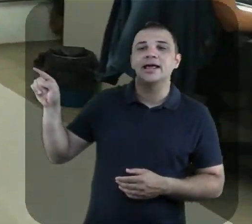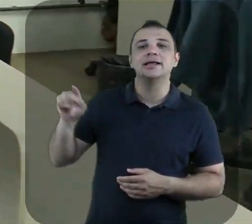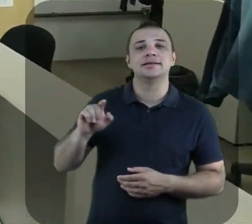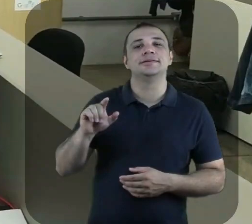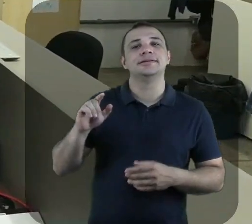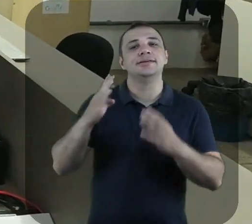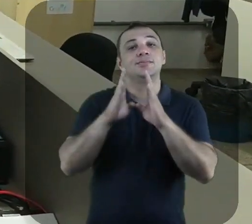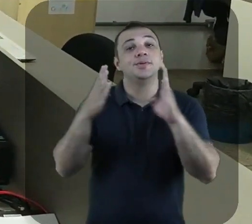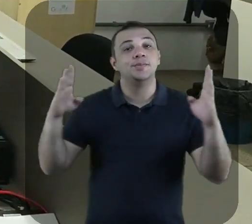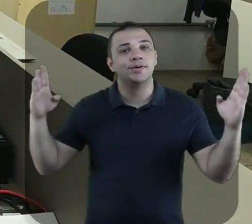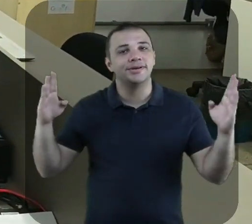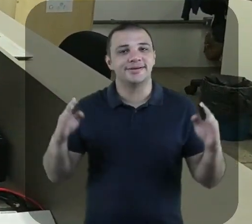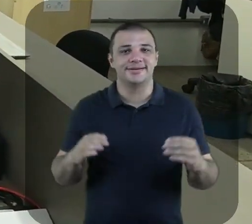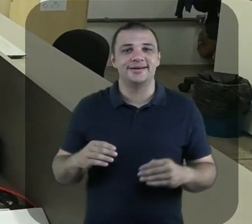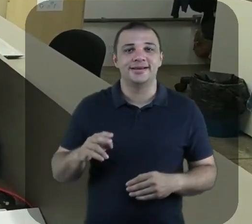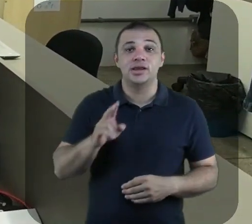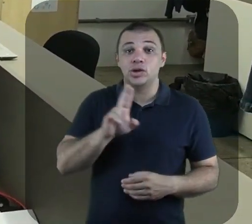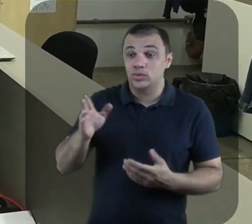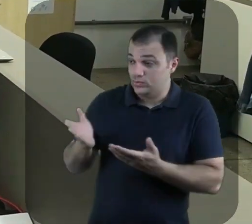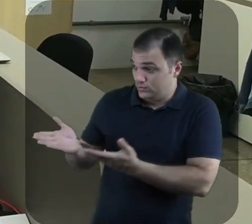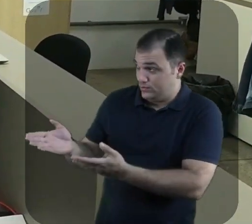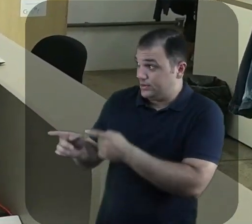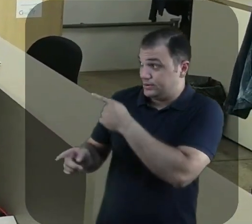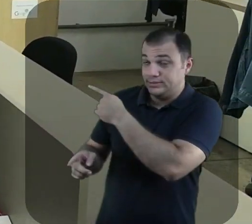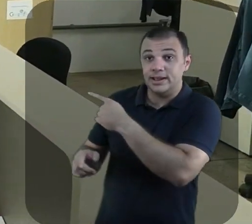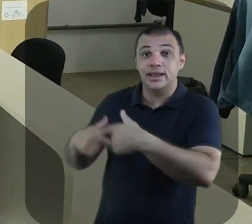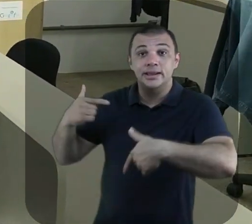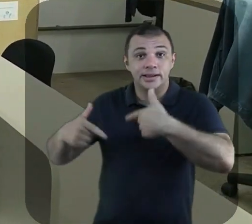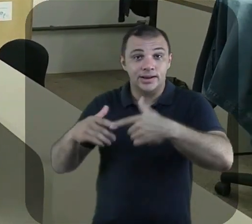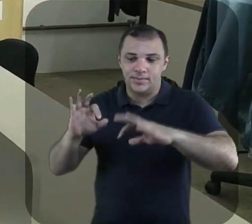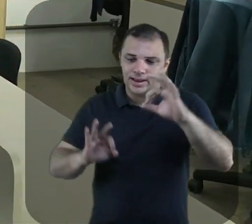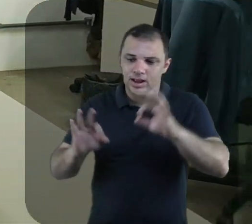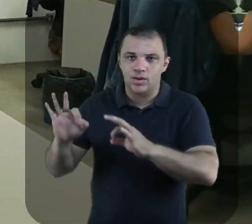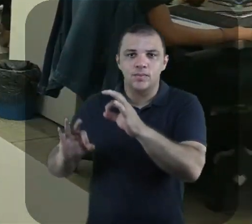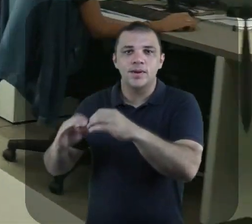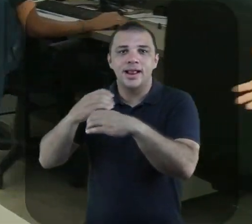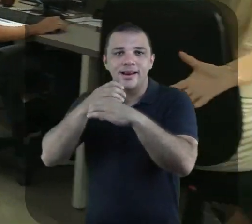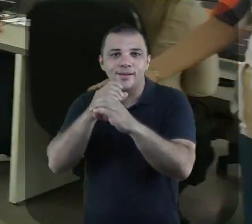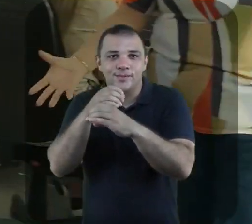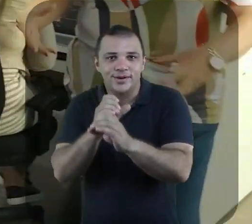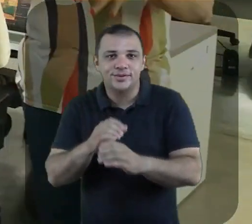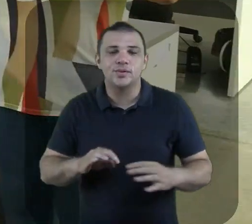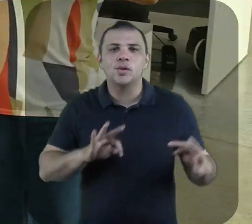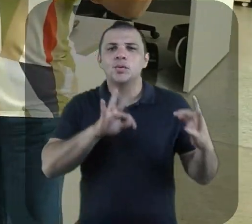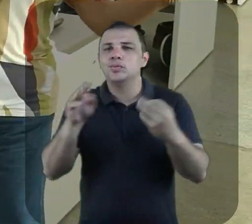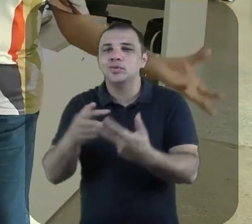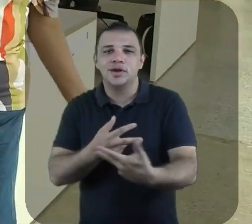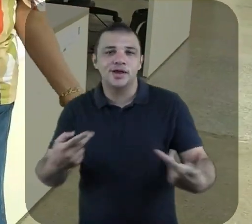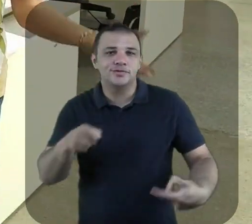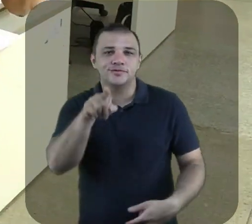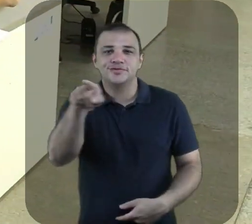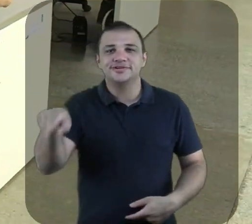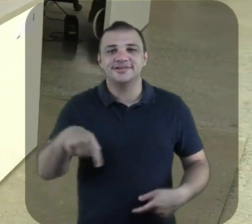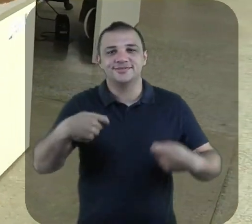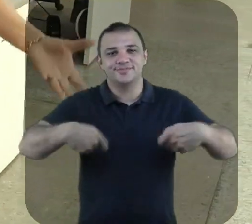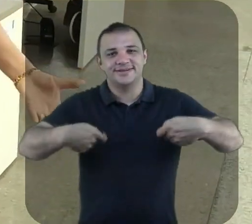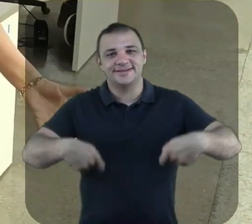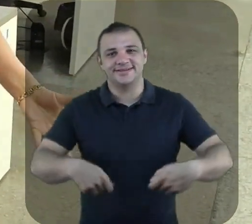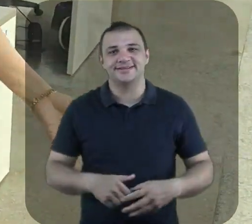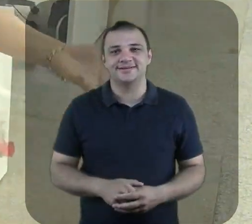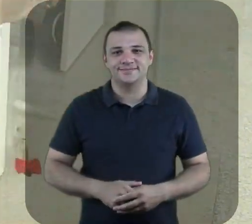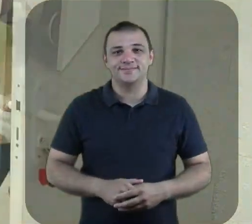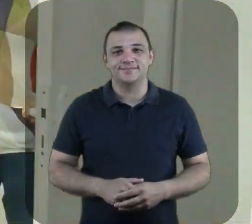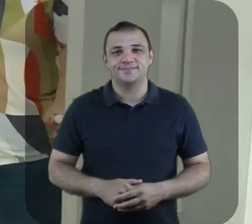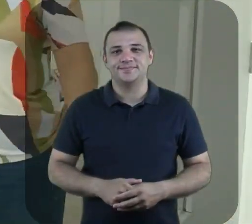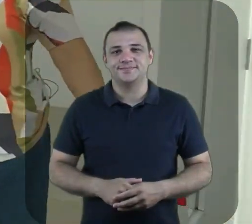nossa bibliotecária, e o Ilma, responsável pela montagem dos laboratórios e tudo aquilo que vocês